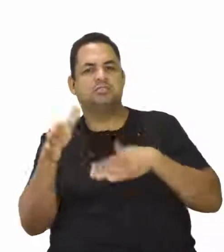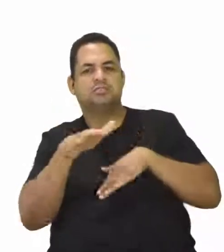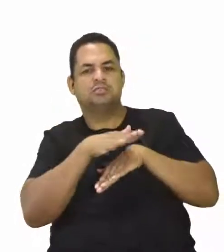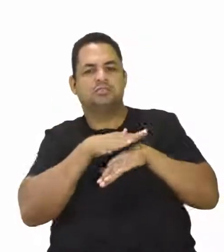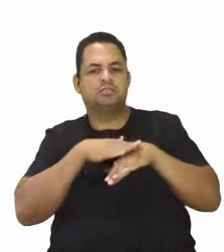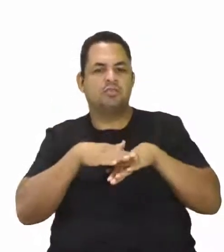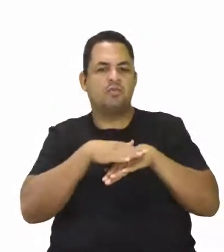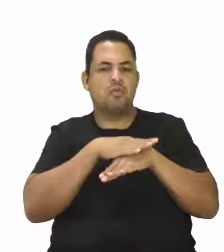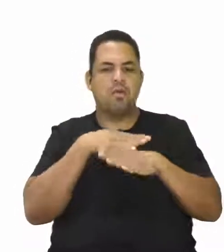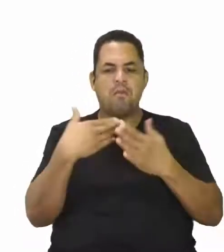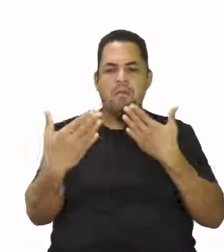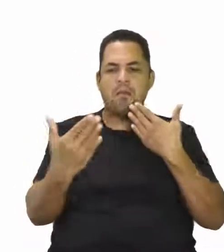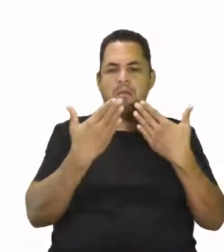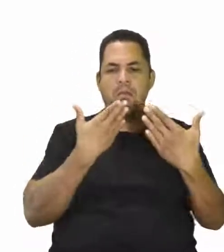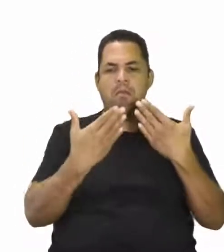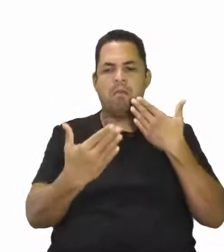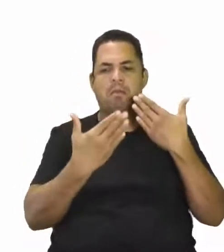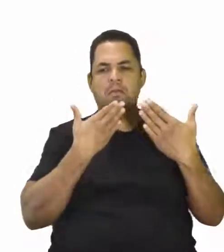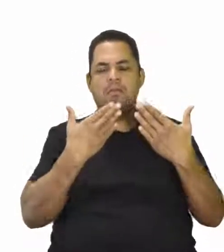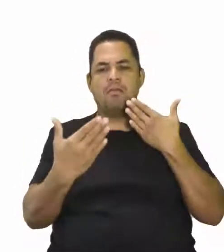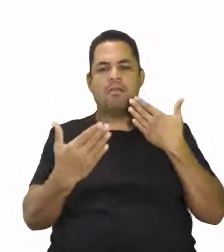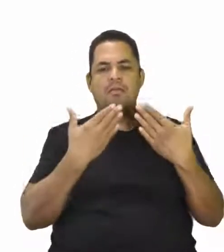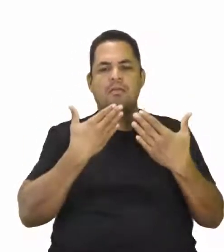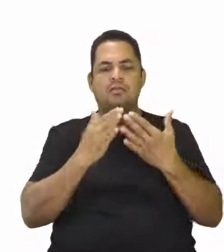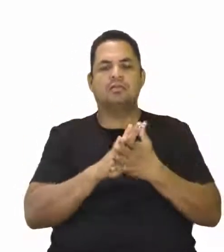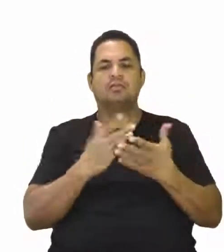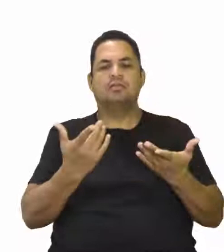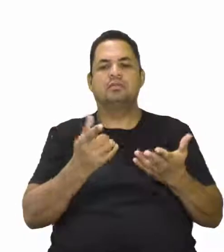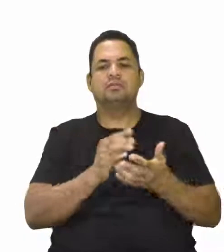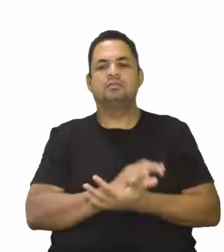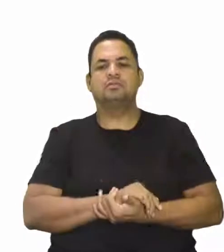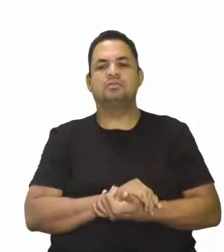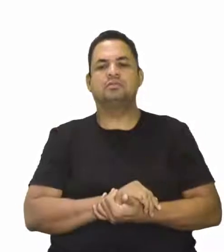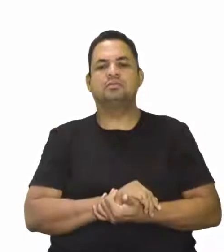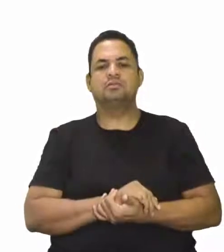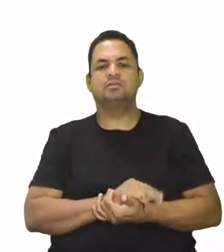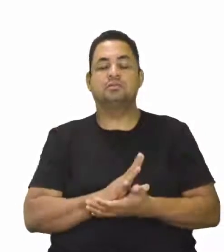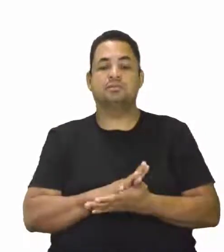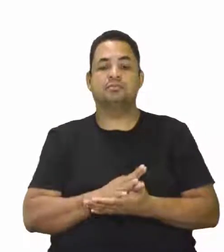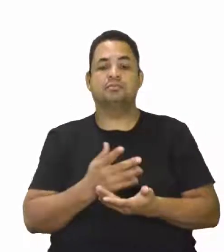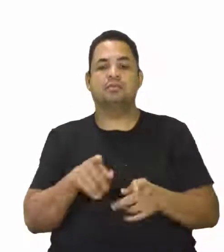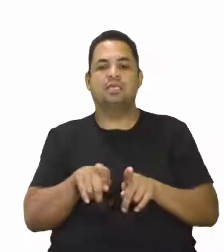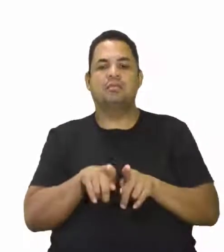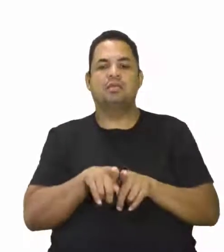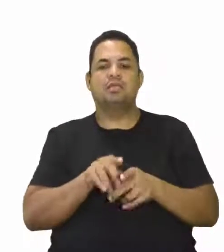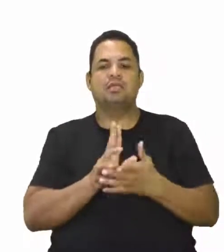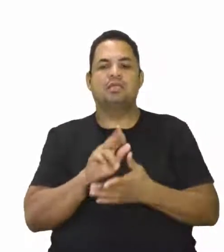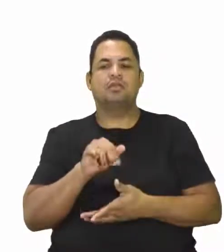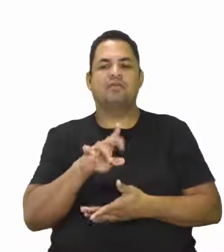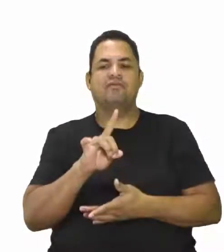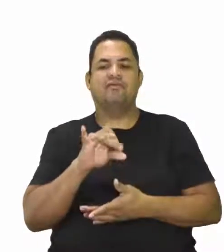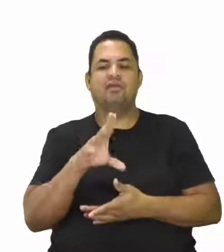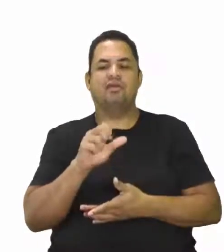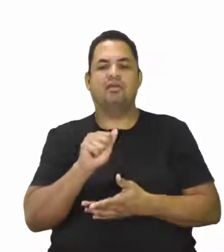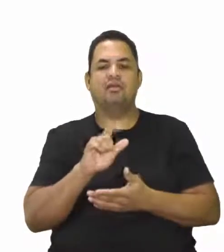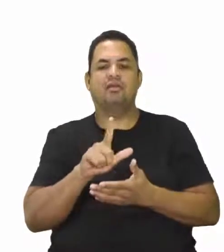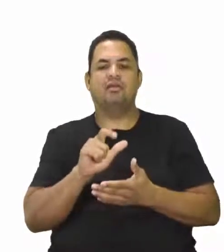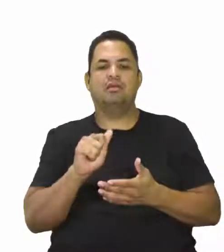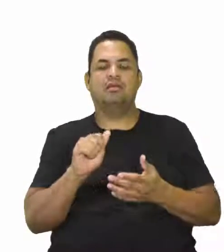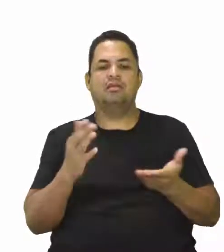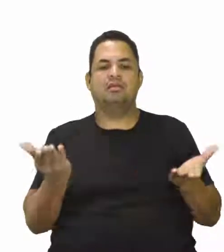uma história totalmente cheia de diálogo, por isso que a gente fala que é novela. E por que também que é novela? O gênero